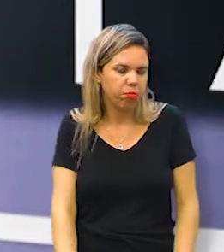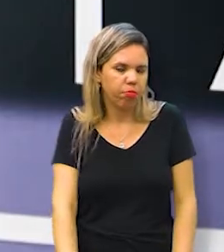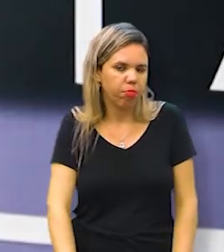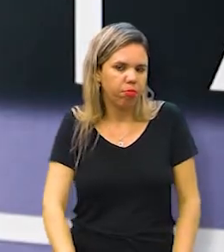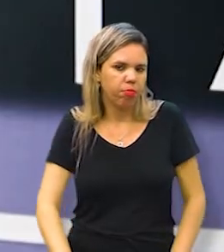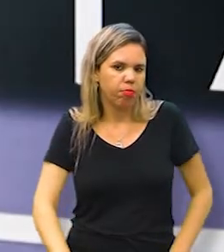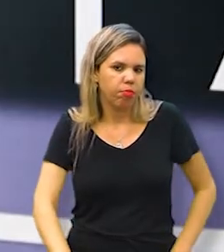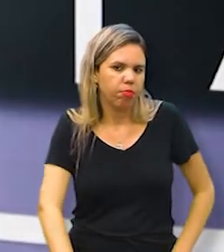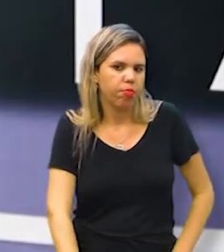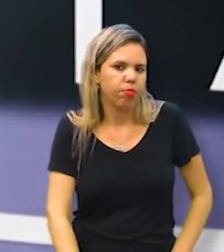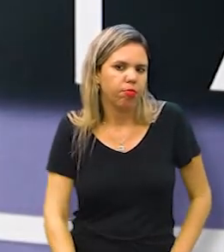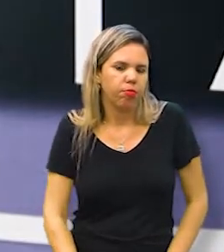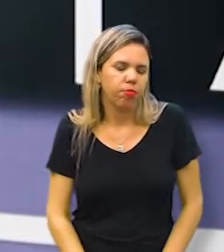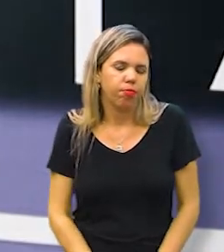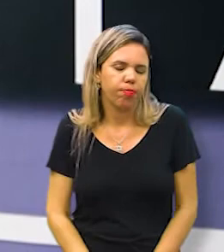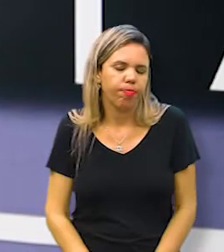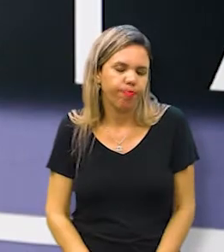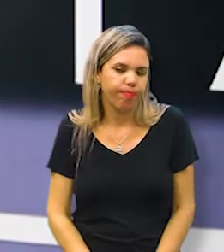assim?